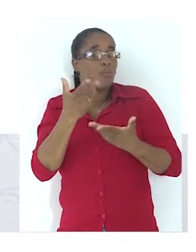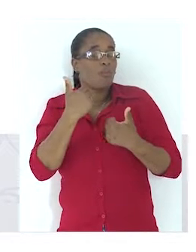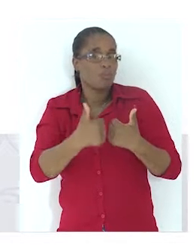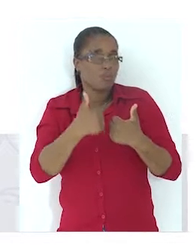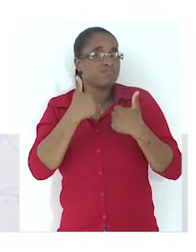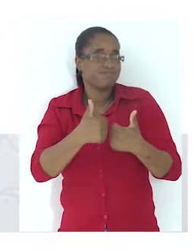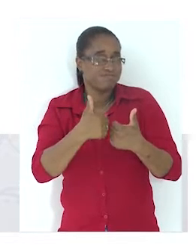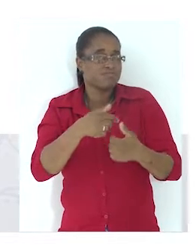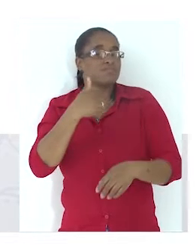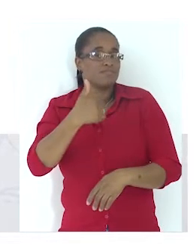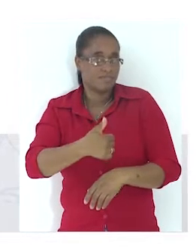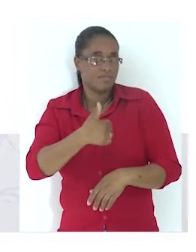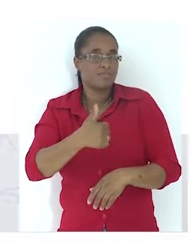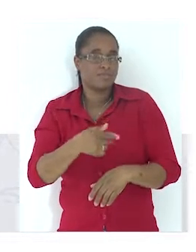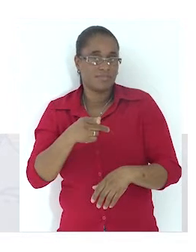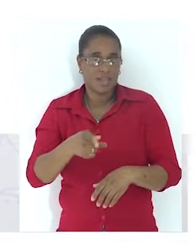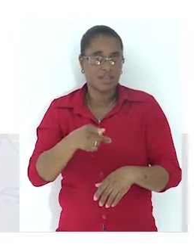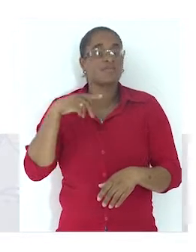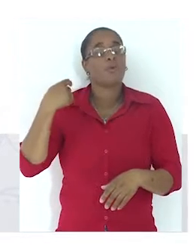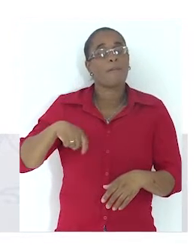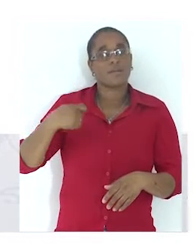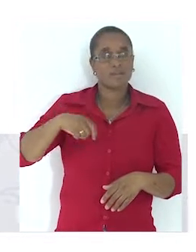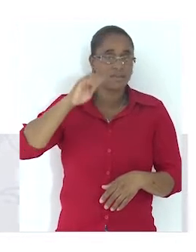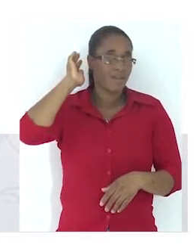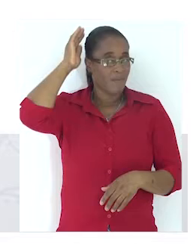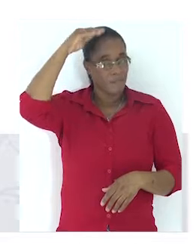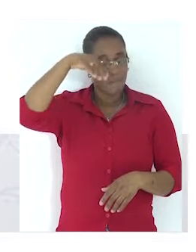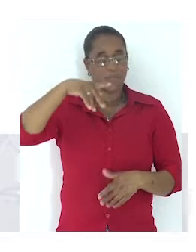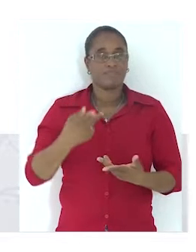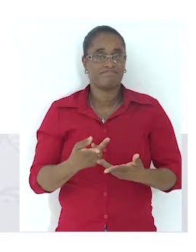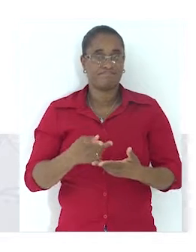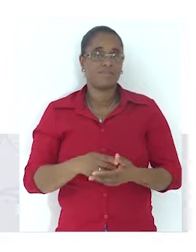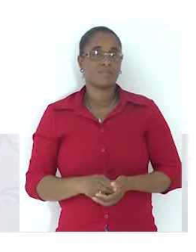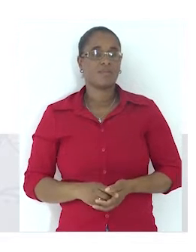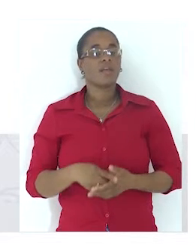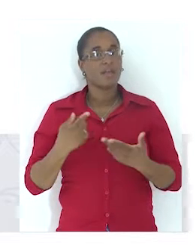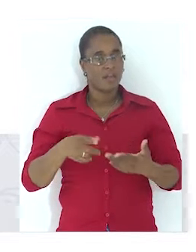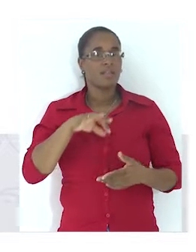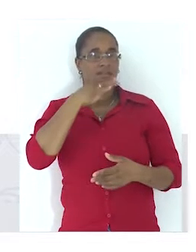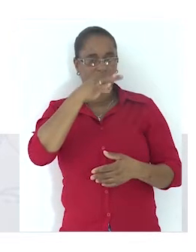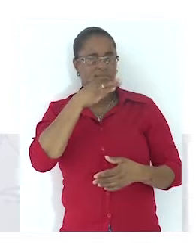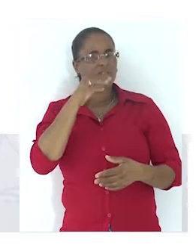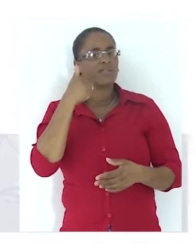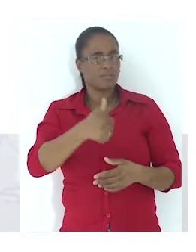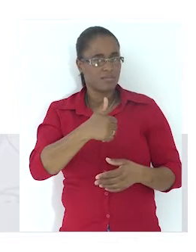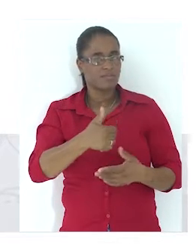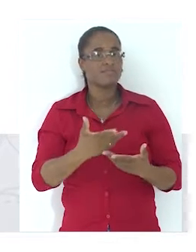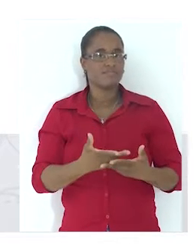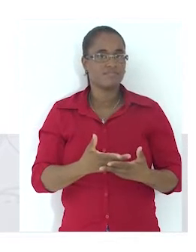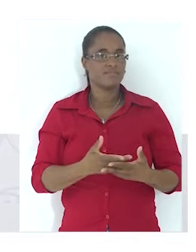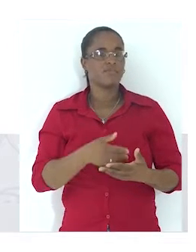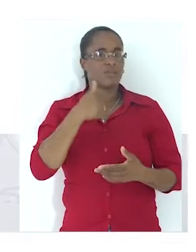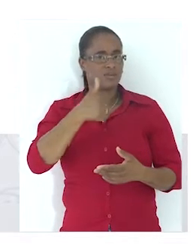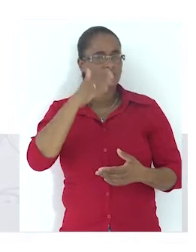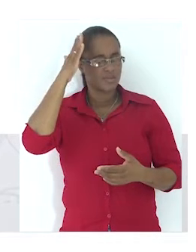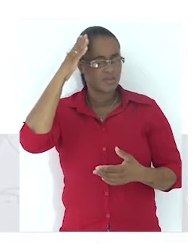muito sábia esta do Presidente da República. Ela diz, considera uma opção sábia. Ele foi sábio,